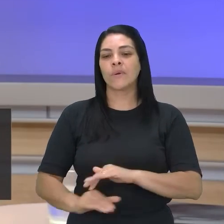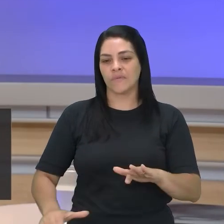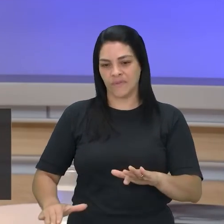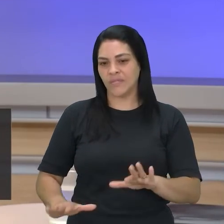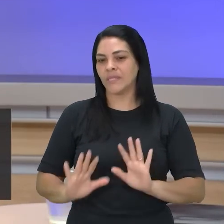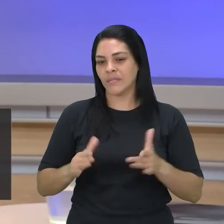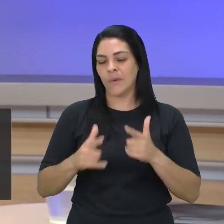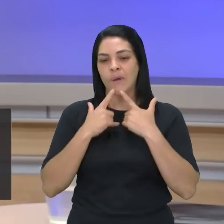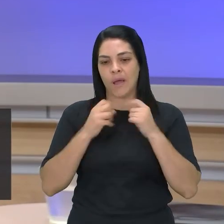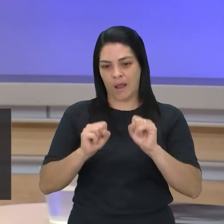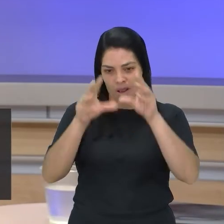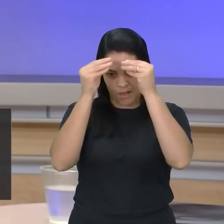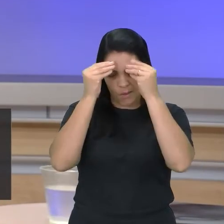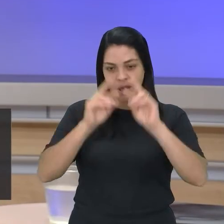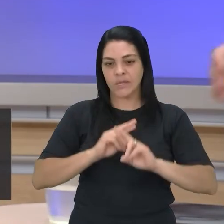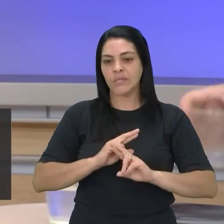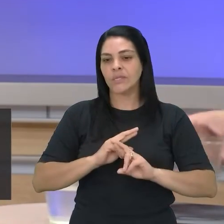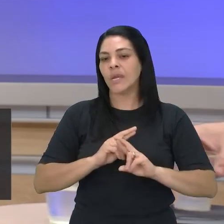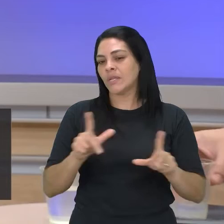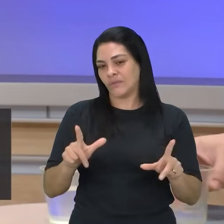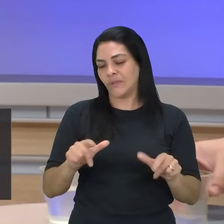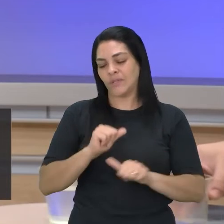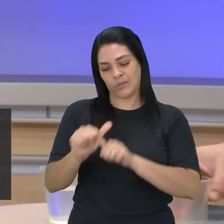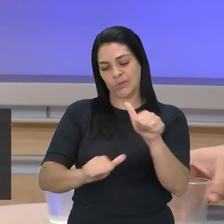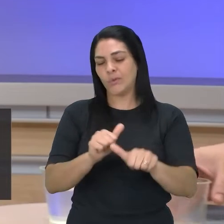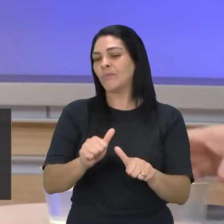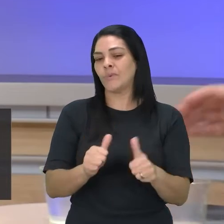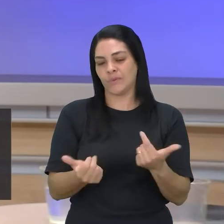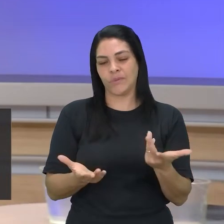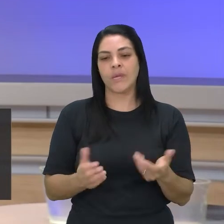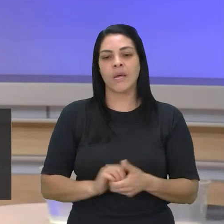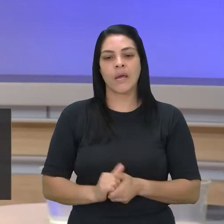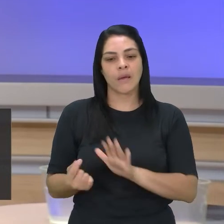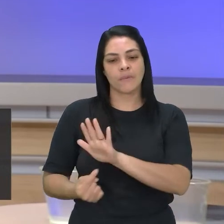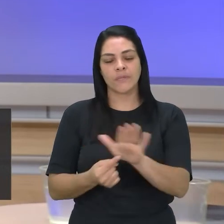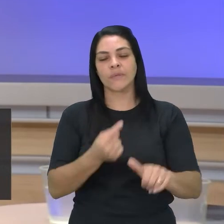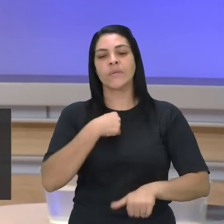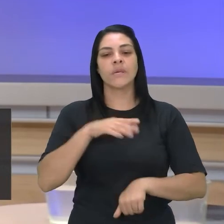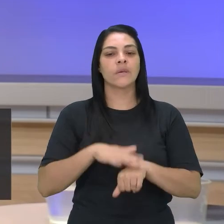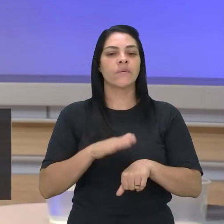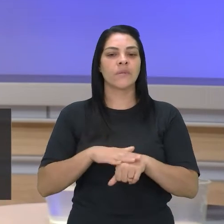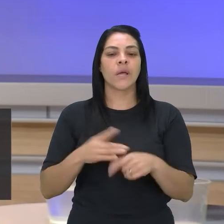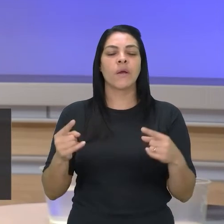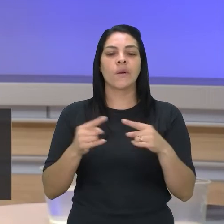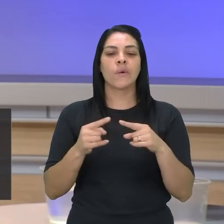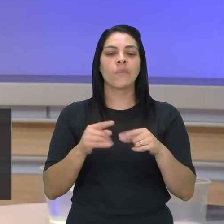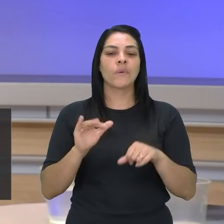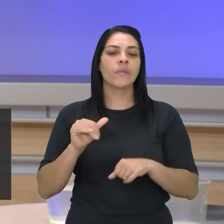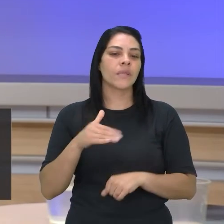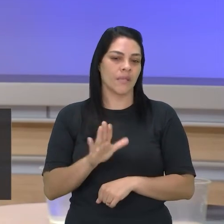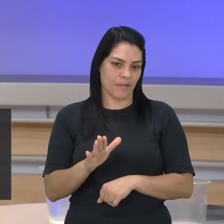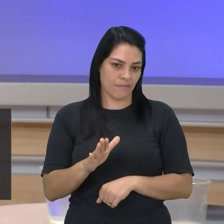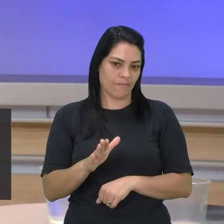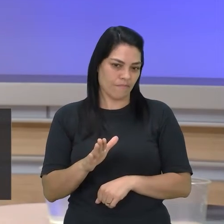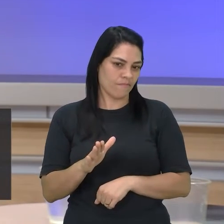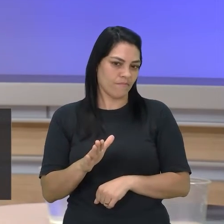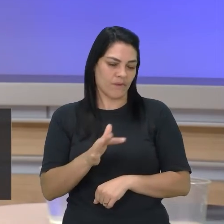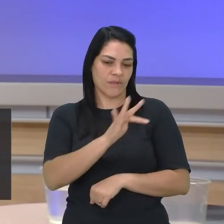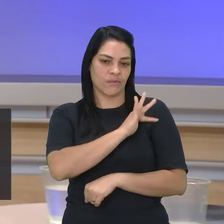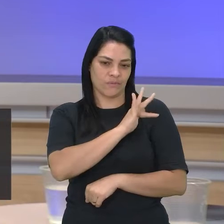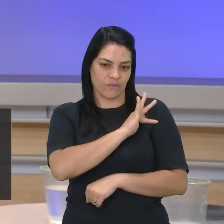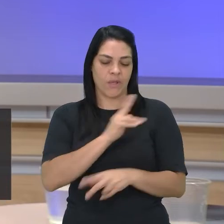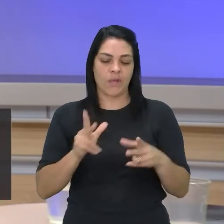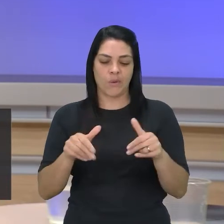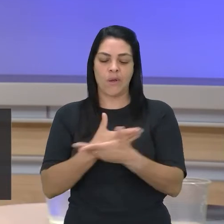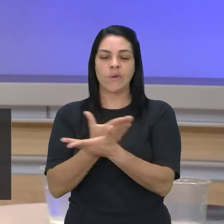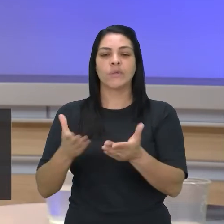realmente a linguagem muda muito. Essa apresentação que eu estou fazendo, ela tem mais a cara do ensino fundamental, da maneira como nós estamos